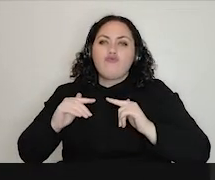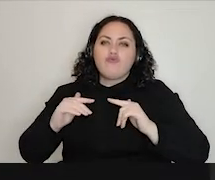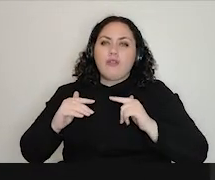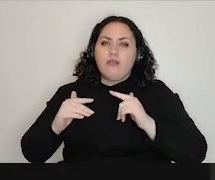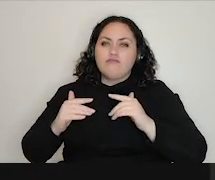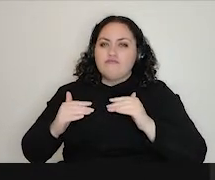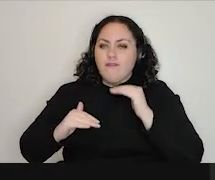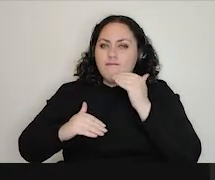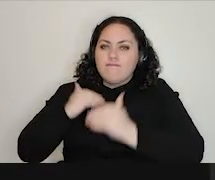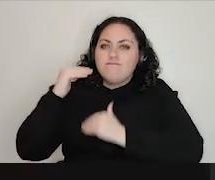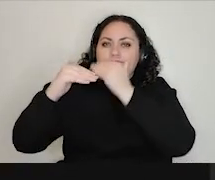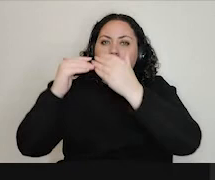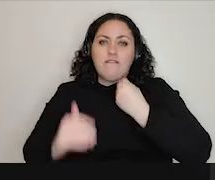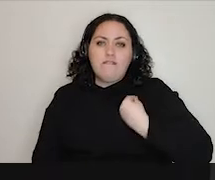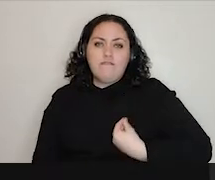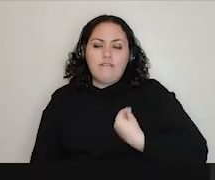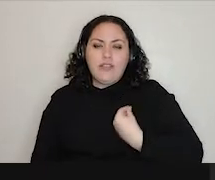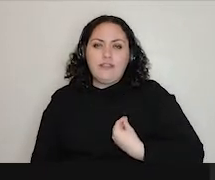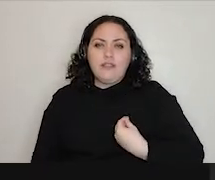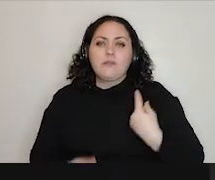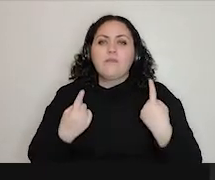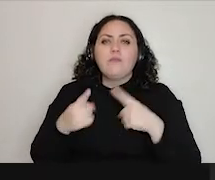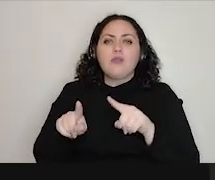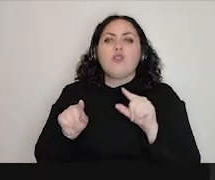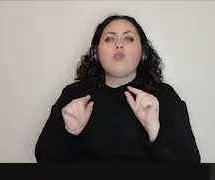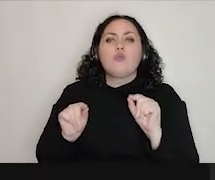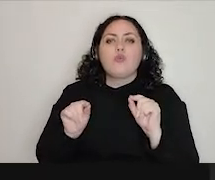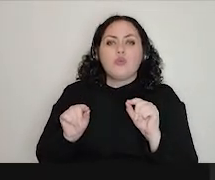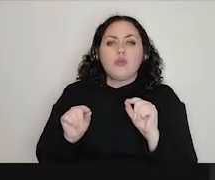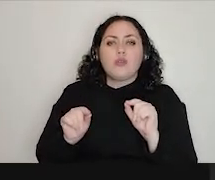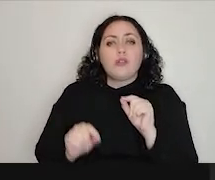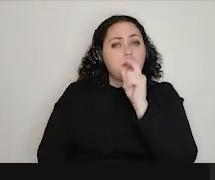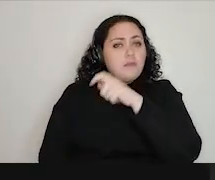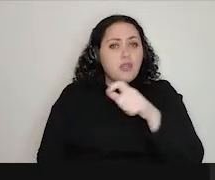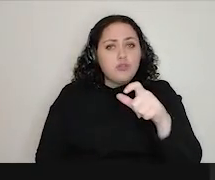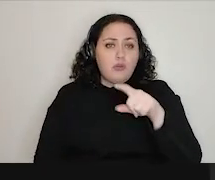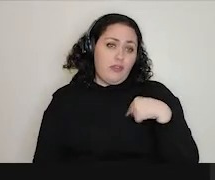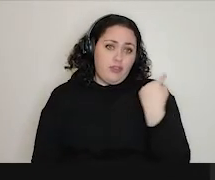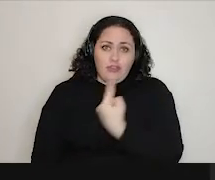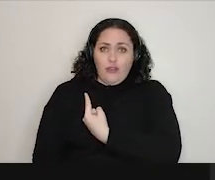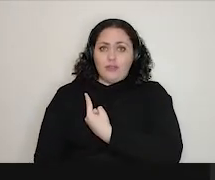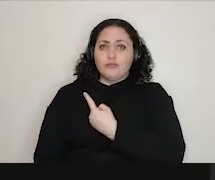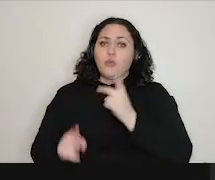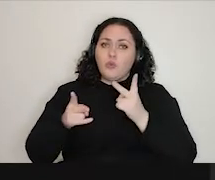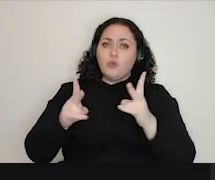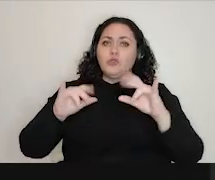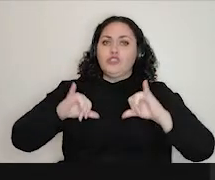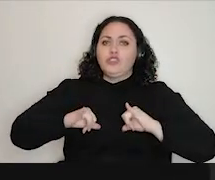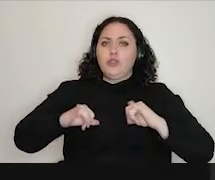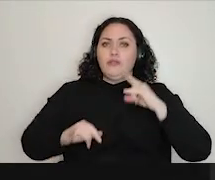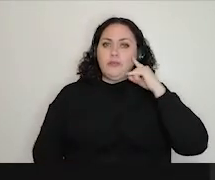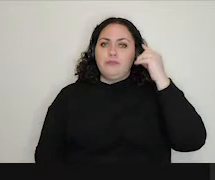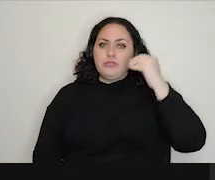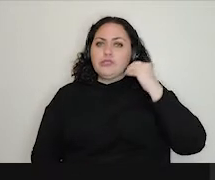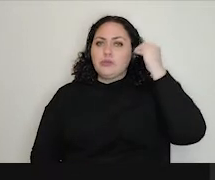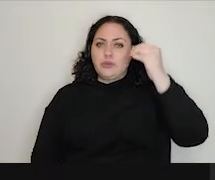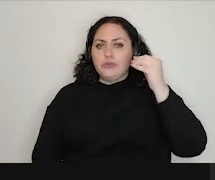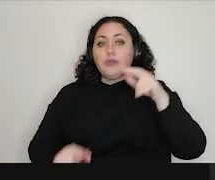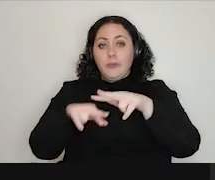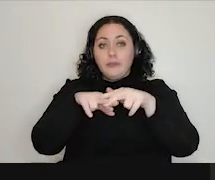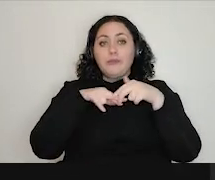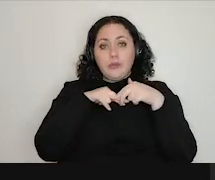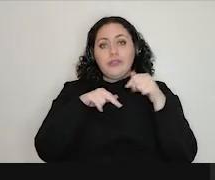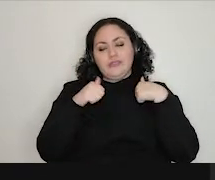ser, que faz com que esses indivíduos, faz com que nós, né, estejamos aí em intenso